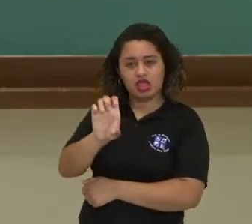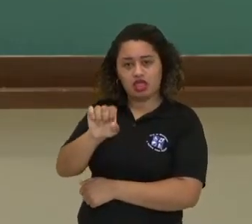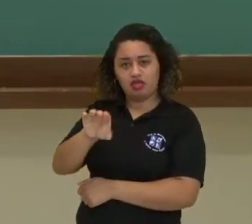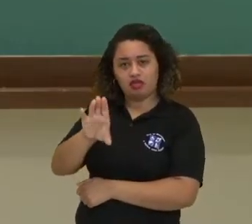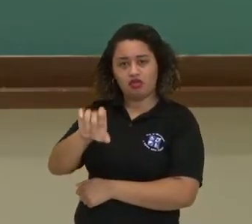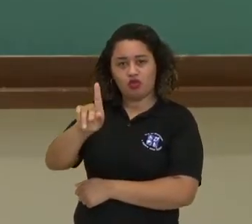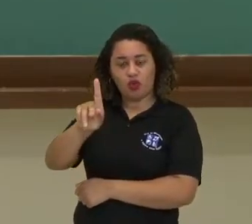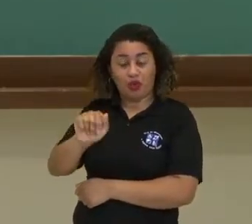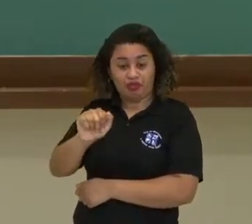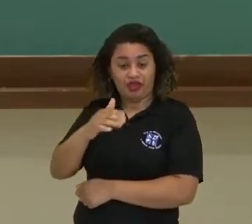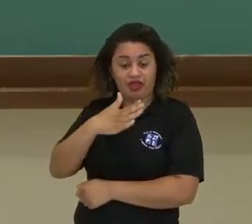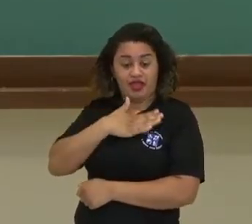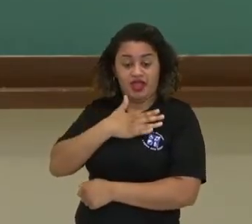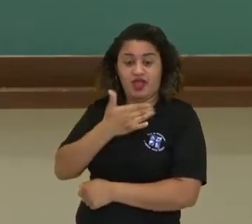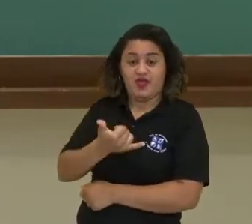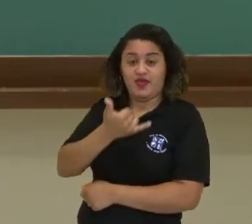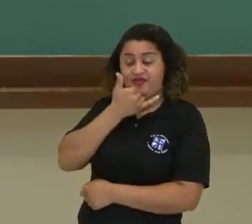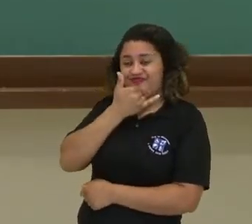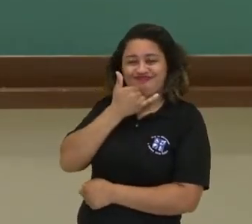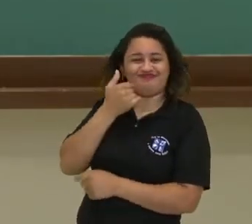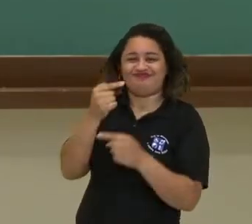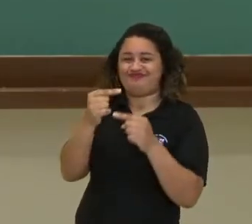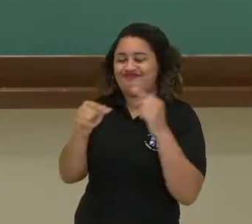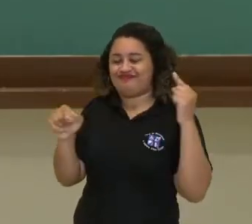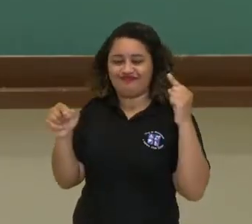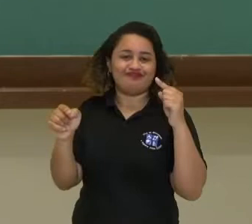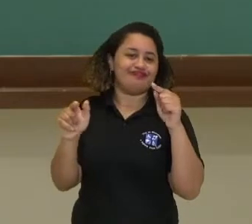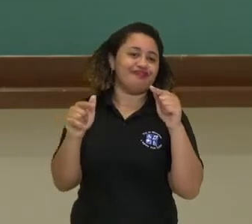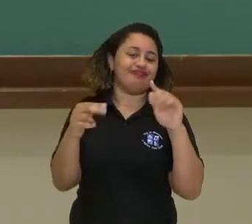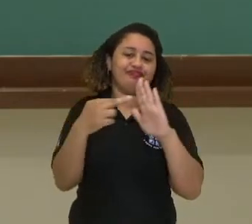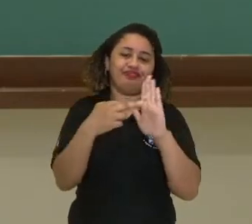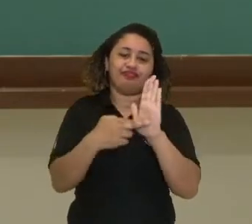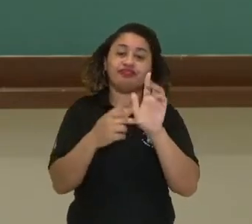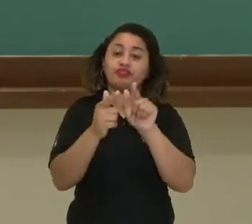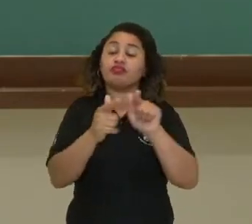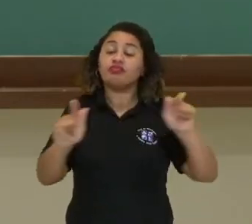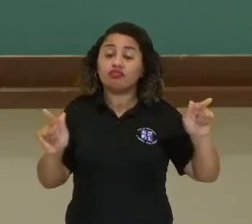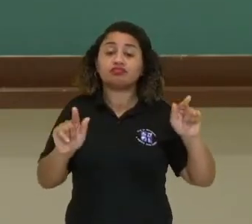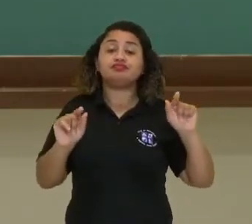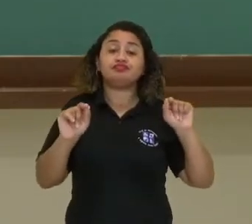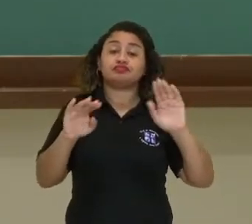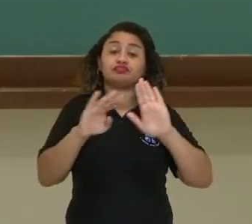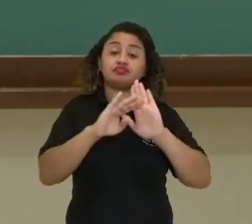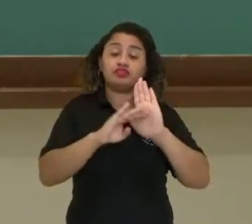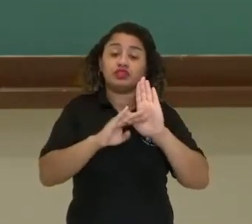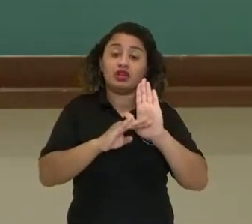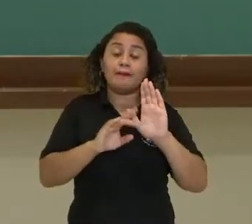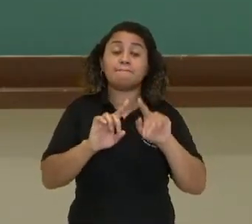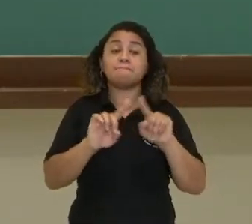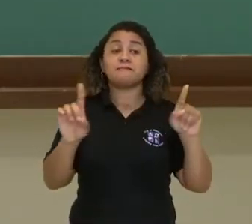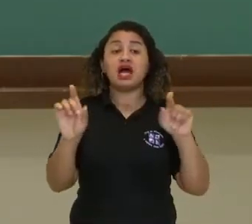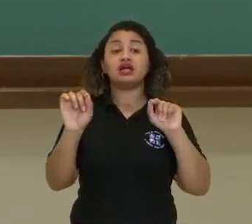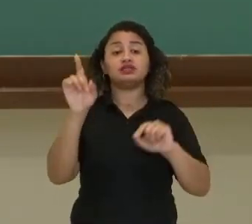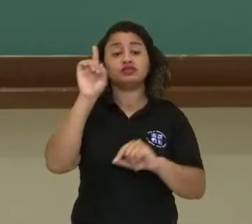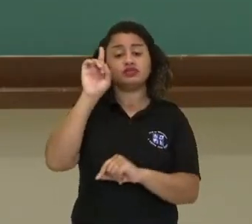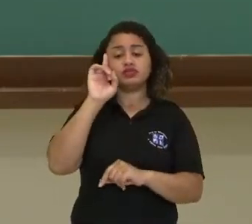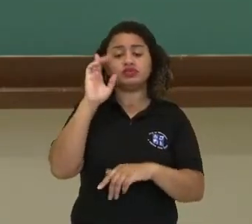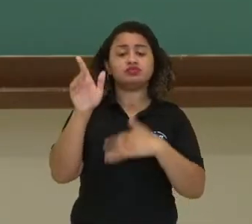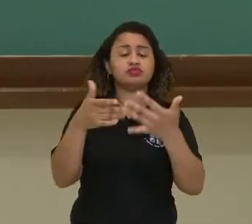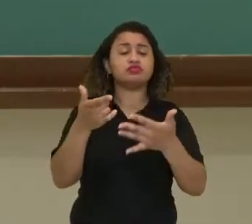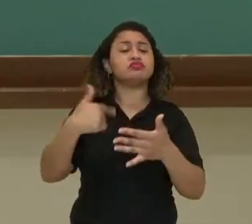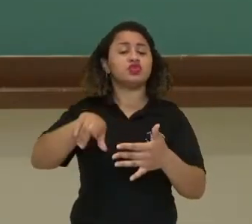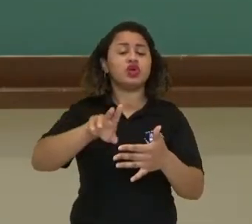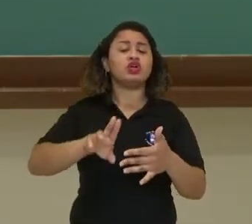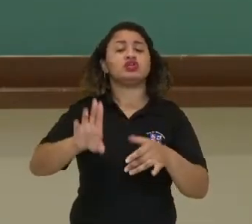em desacordo com as regras da gramática normativa. Só que o que nós temos falado? No dia a dia, geralmente a gente diz